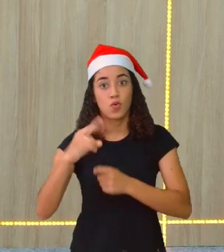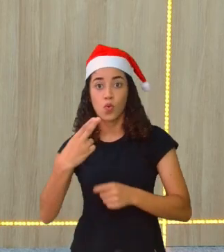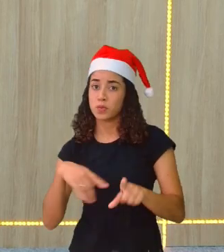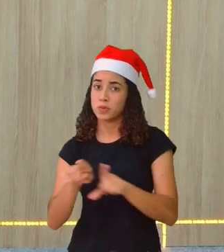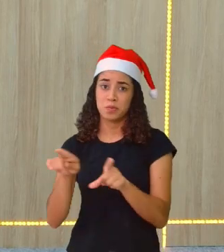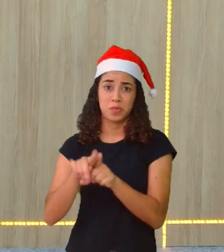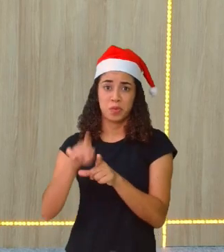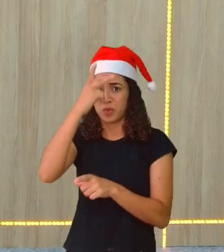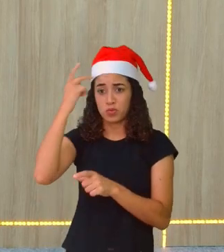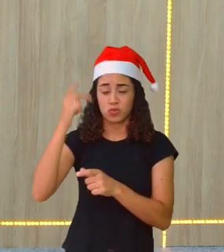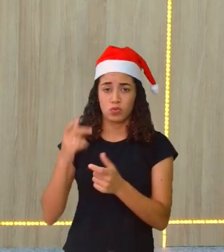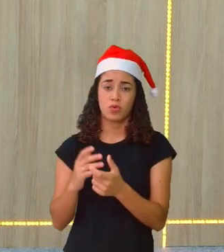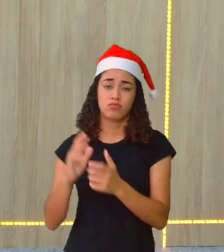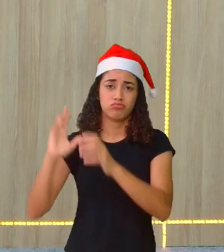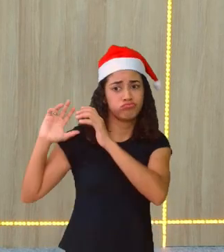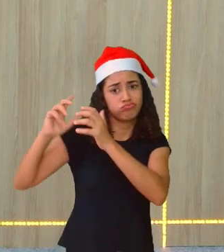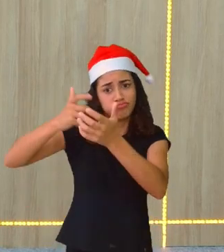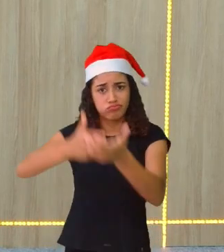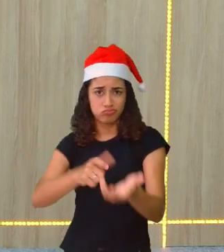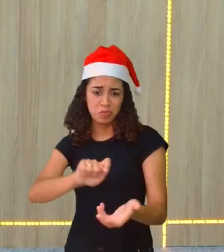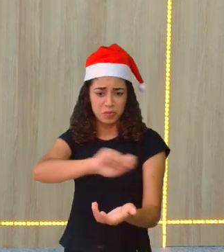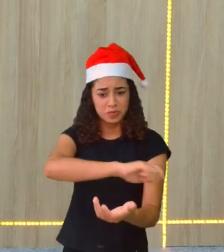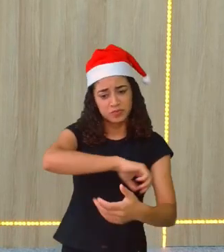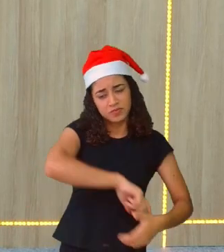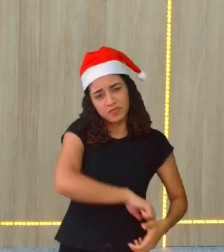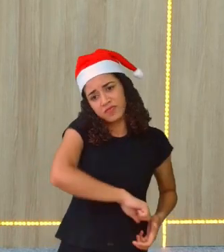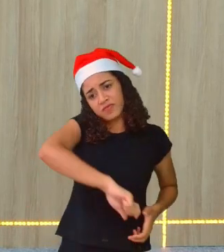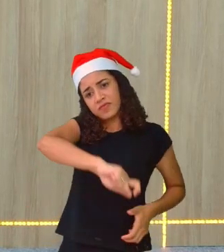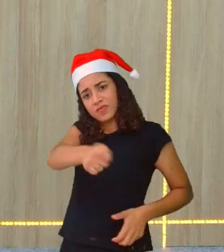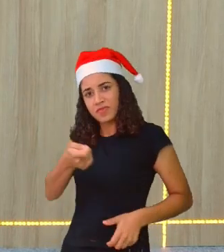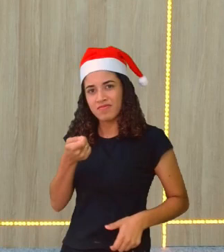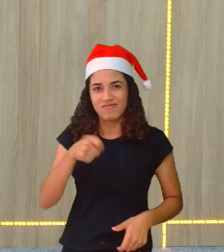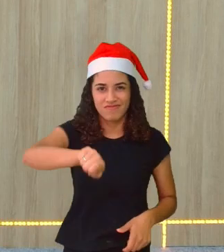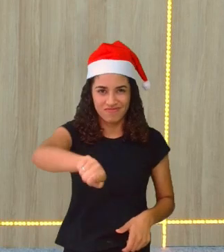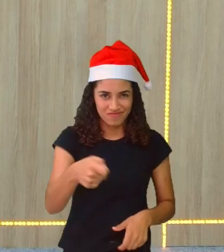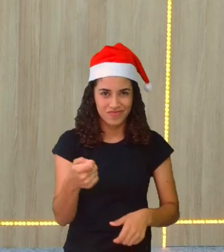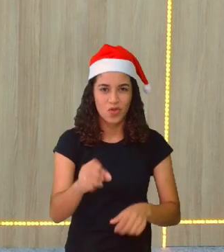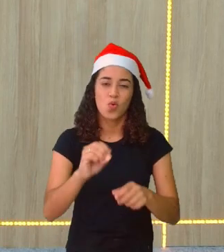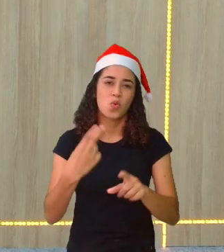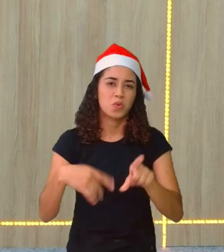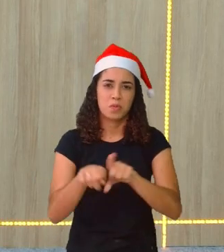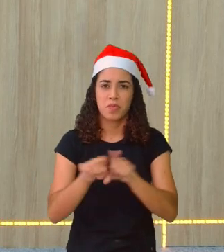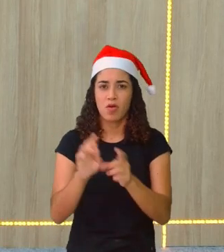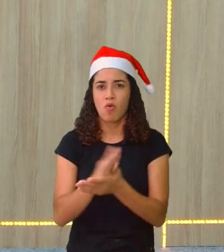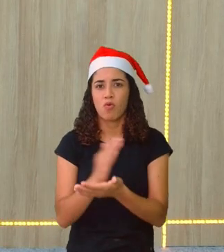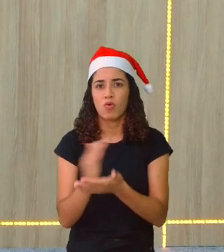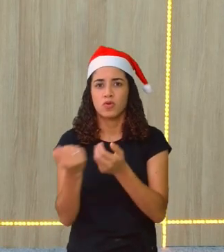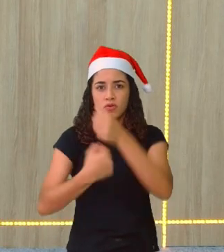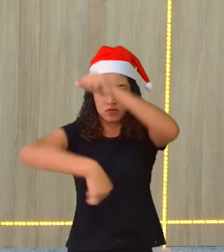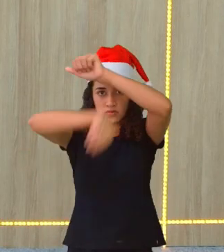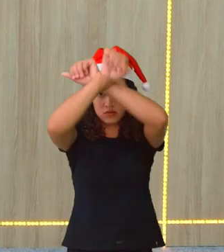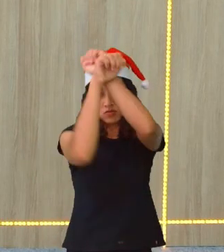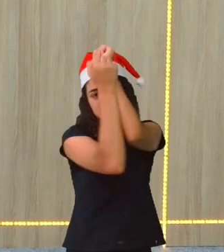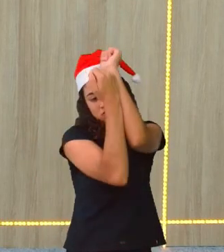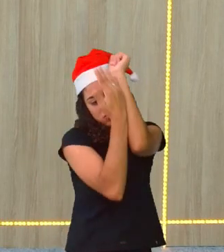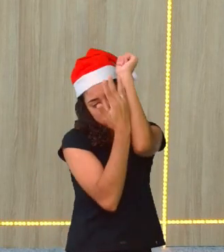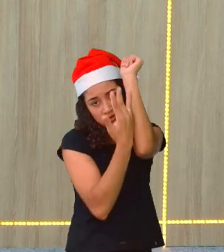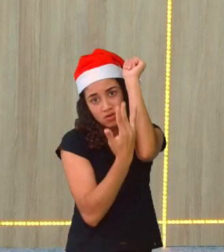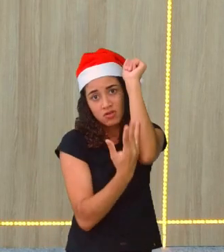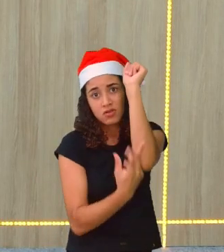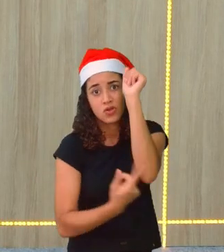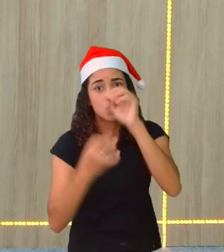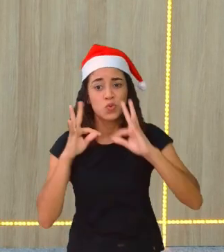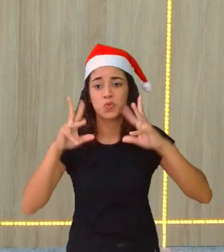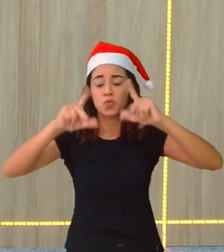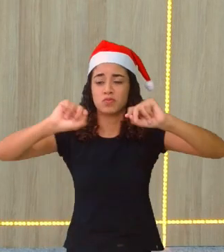romanos naquele período, e alguns até crucificados, né, ali para todo mundo